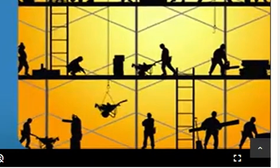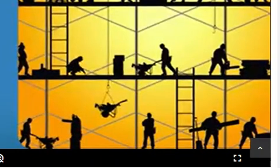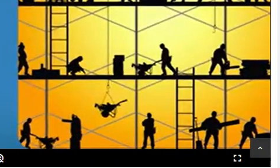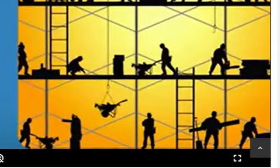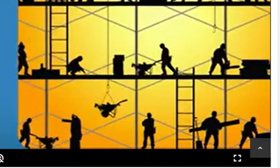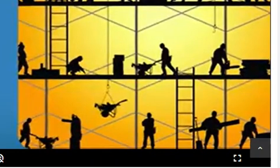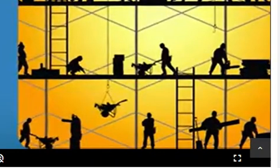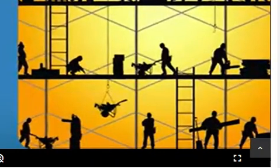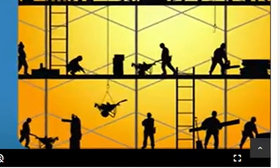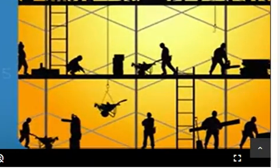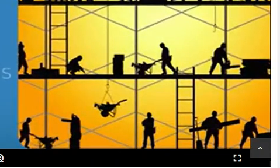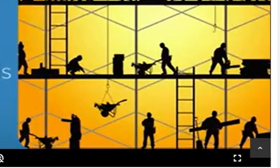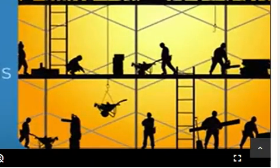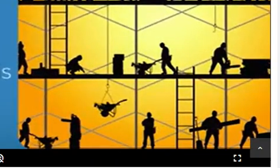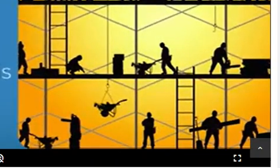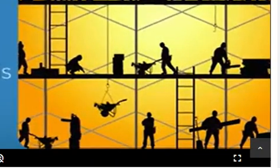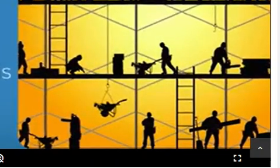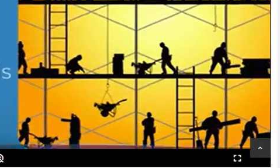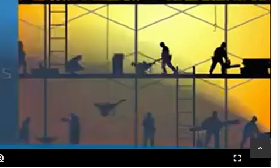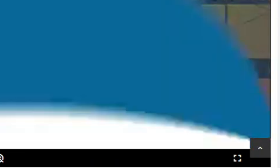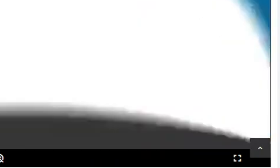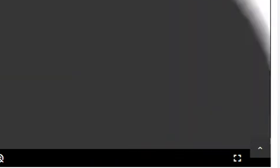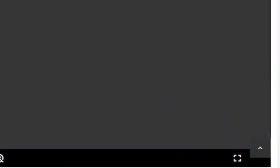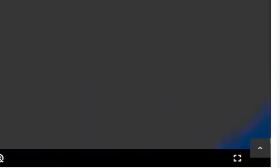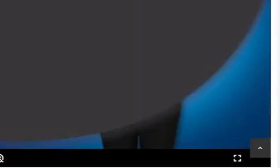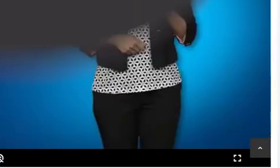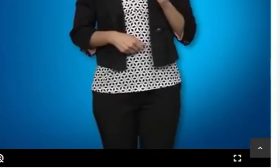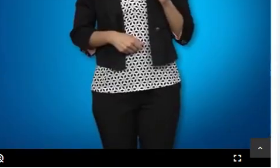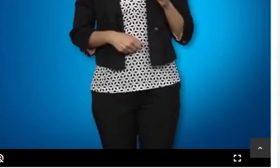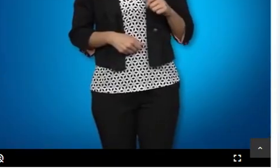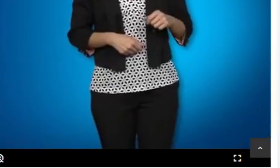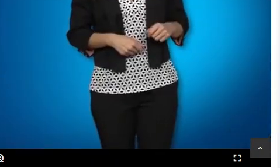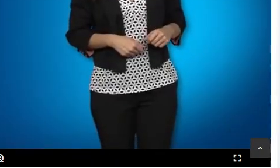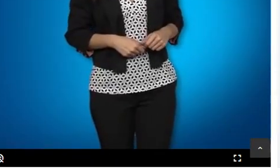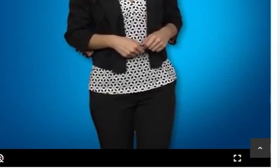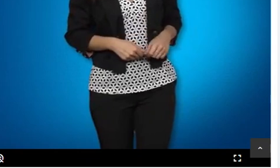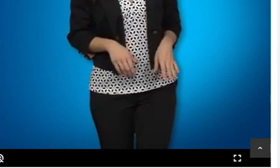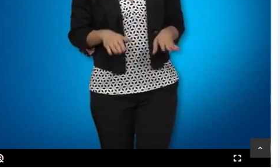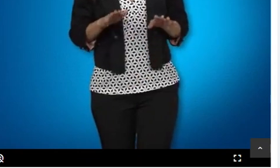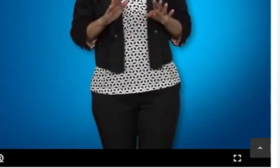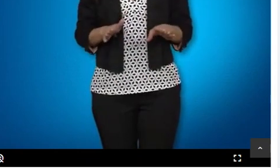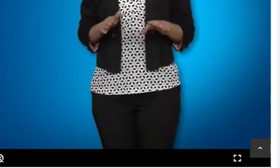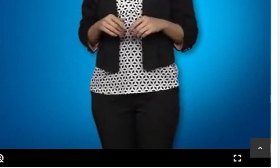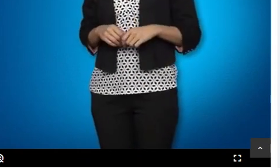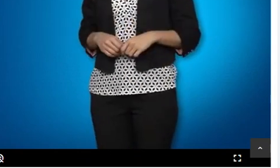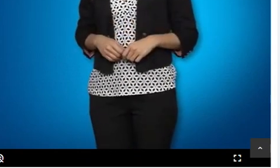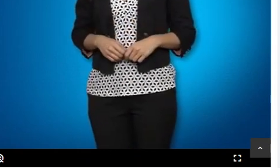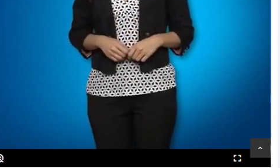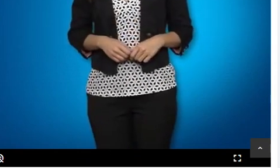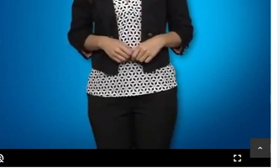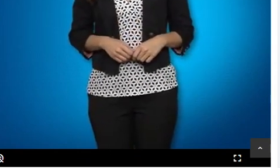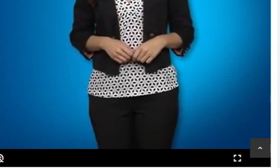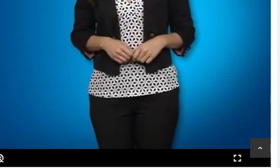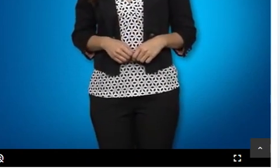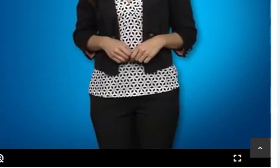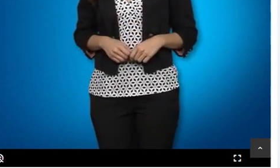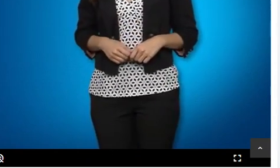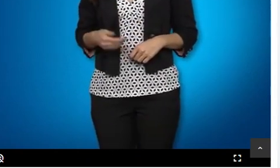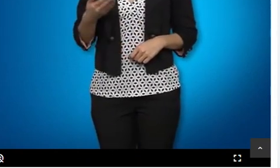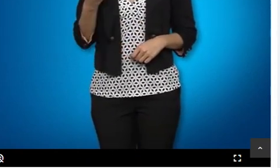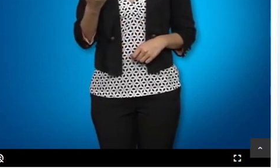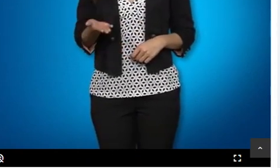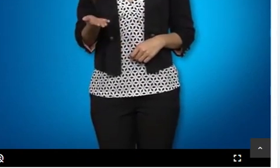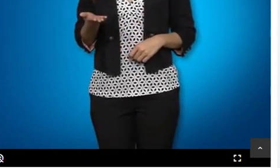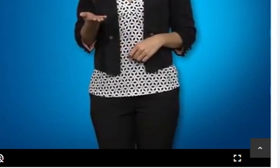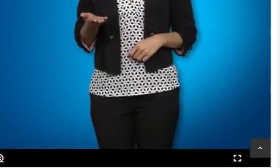o de armazenamento e de controle de materiais. Um aspecto que consome uma bela fatia do orçamento na construção